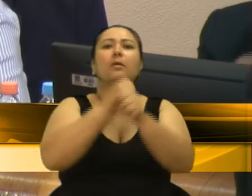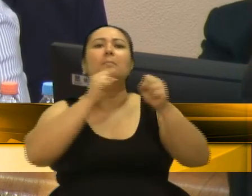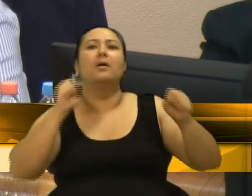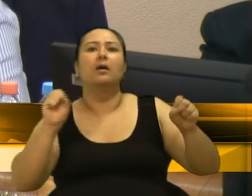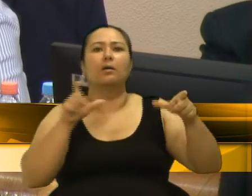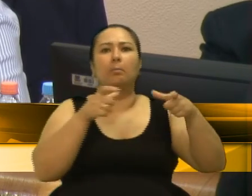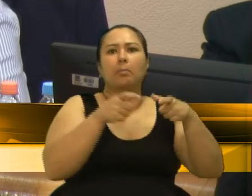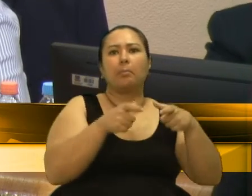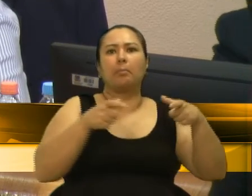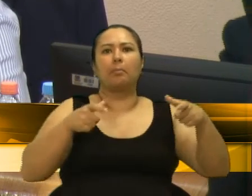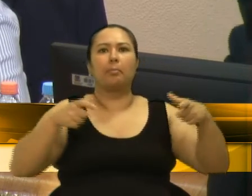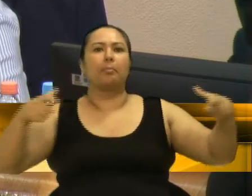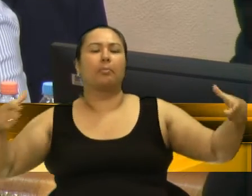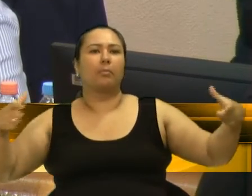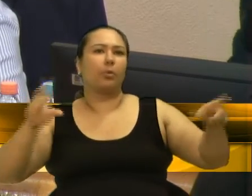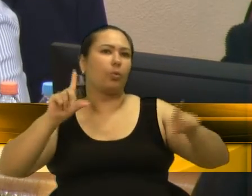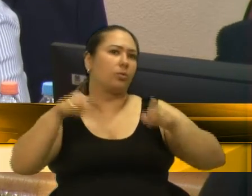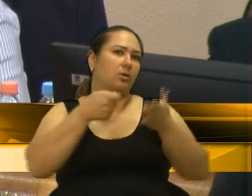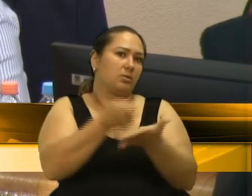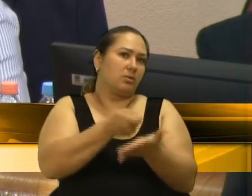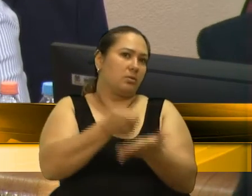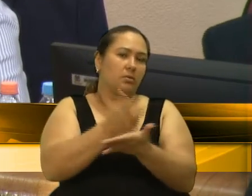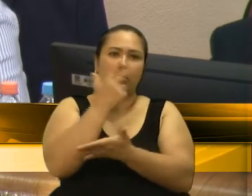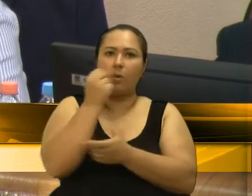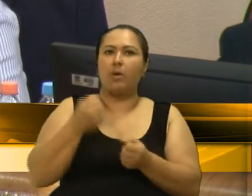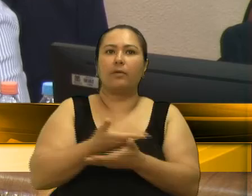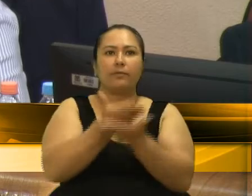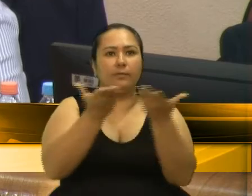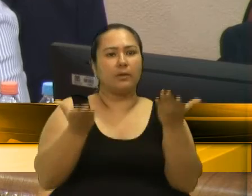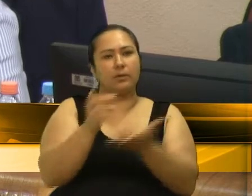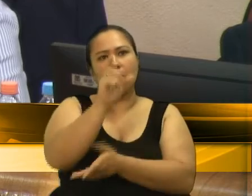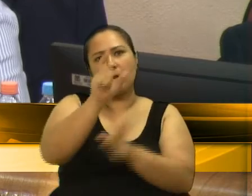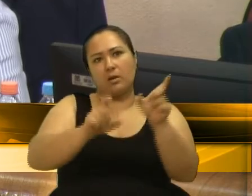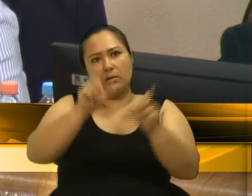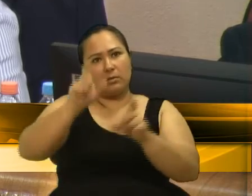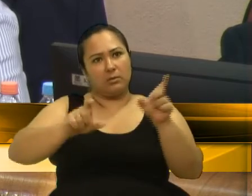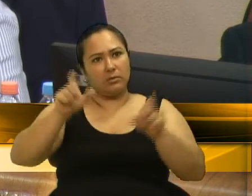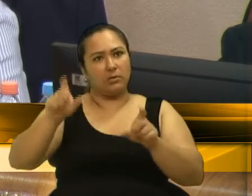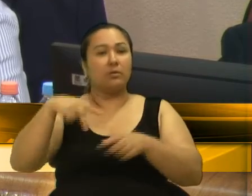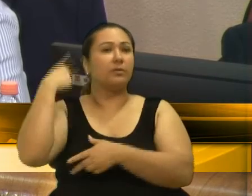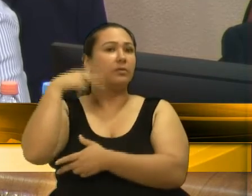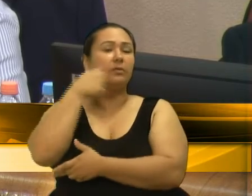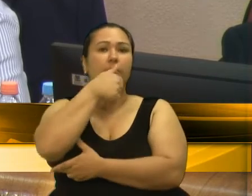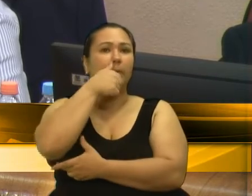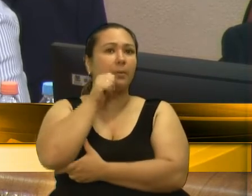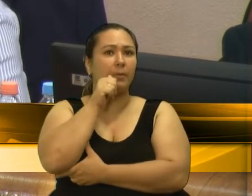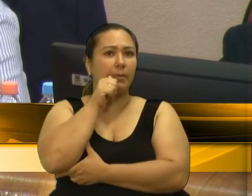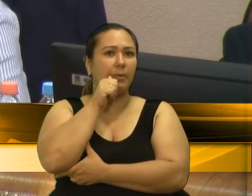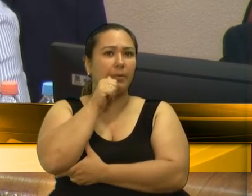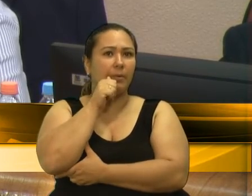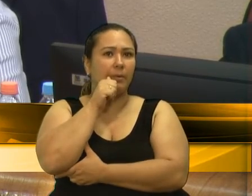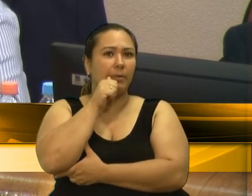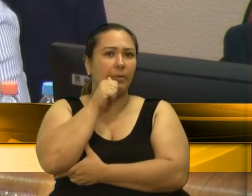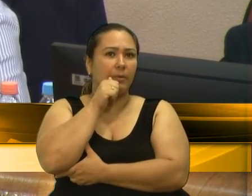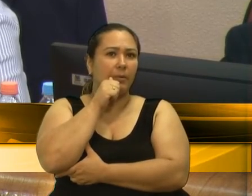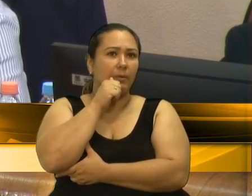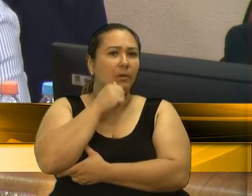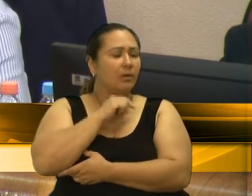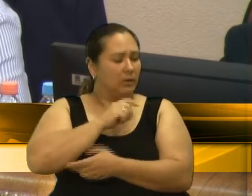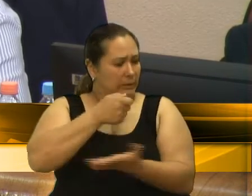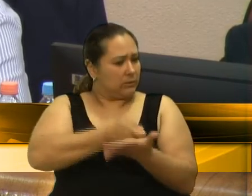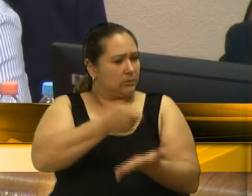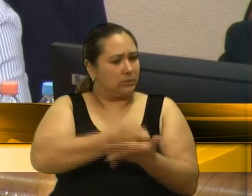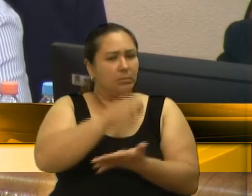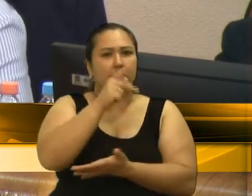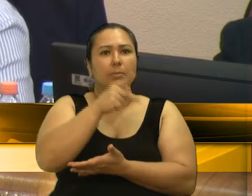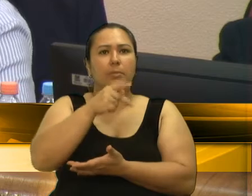outras exigências, assim como diversos eventos e suas características. Vereadora Paula, exigiria um PPCI?